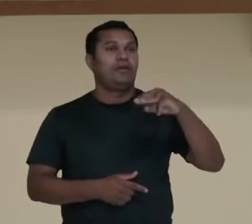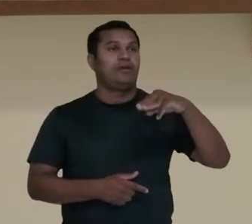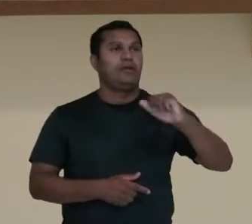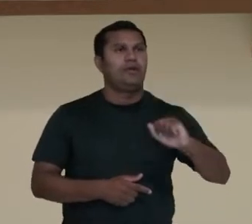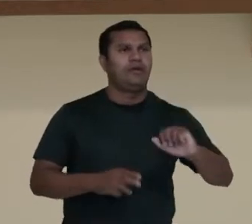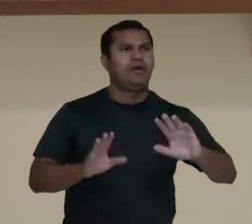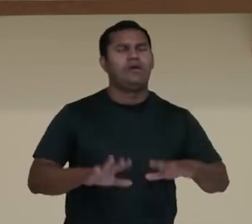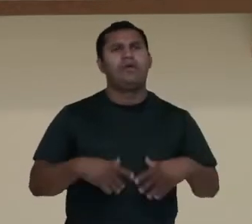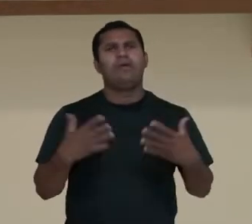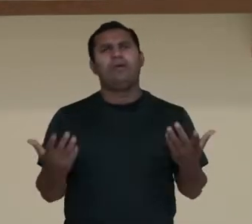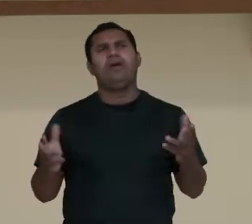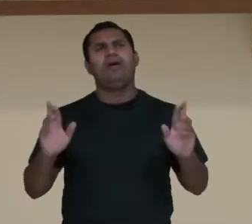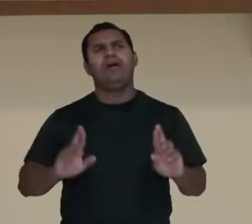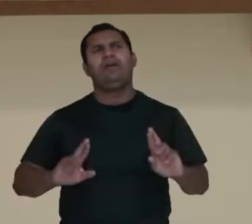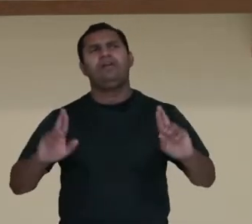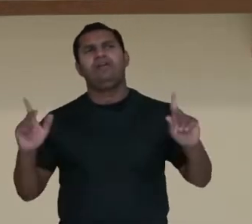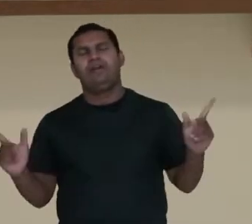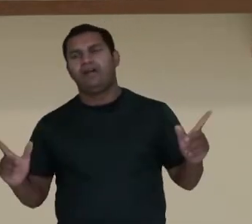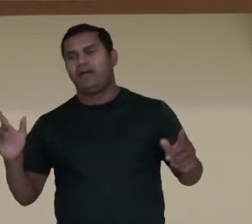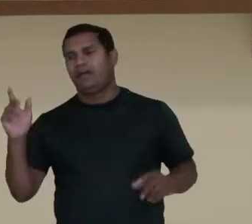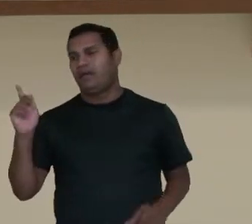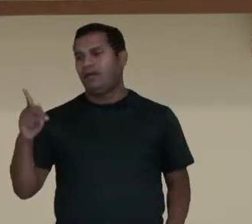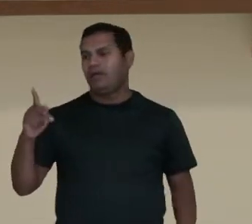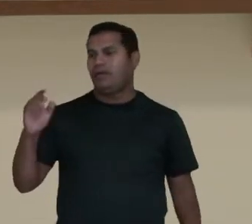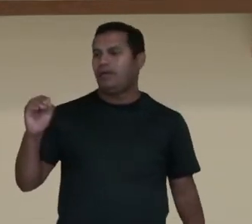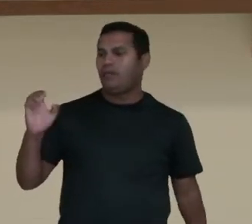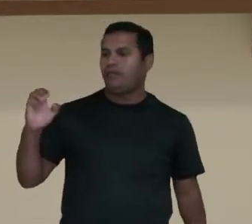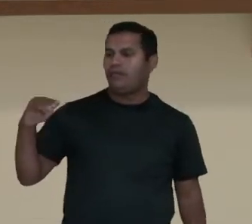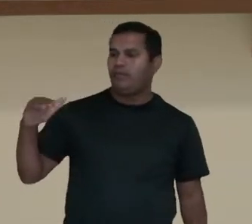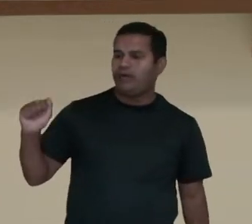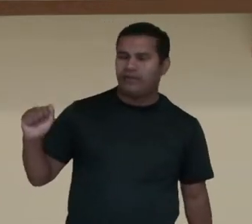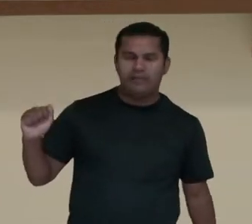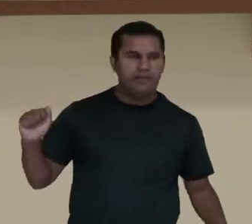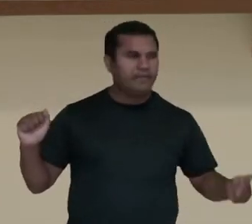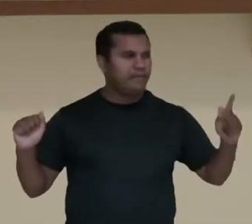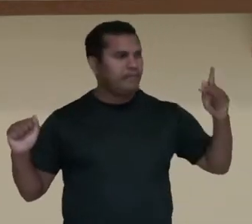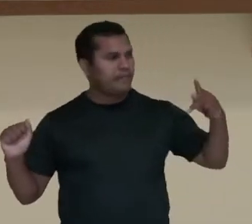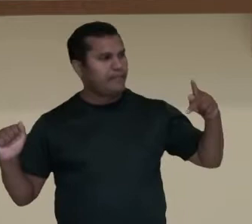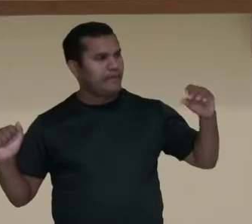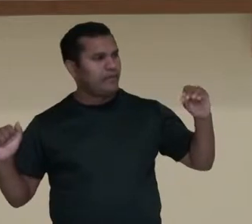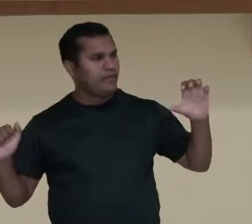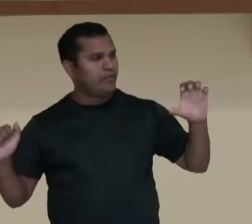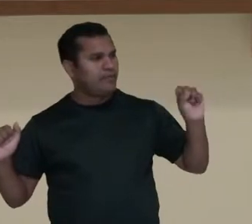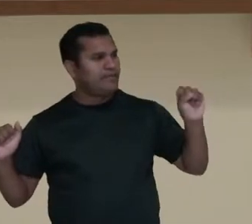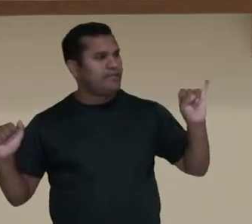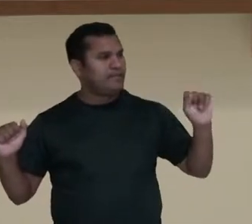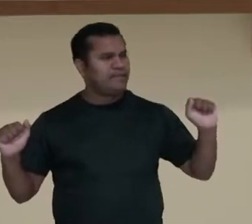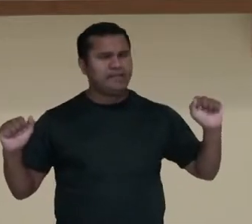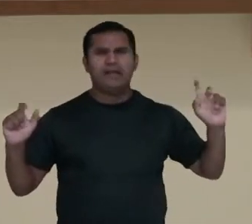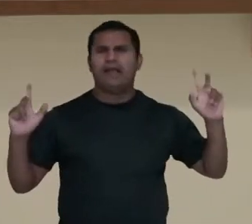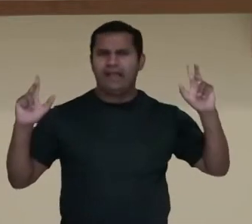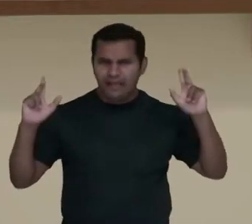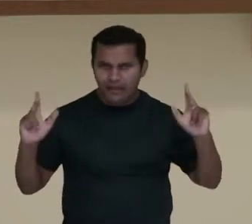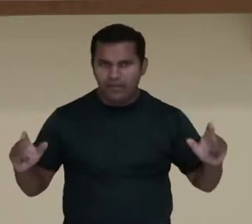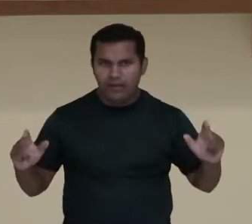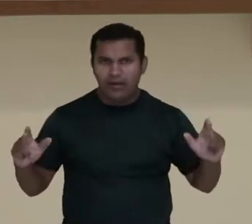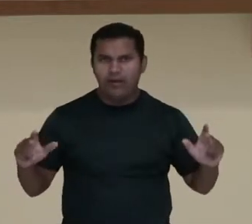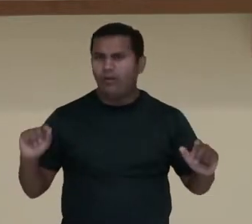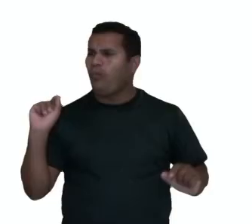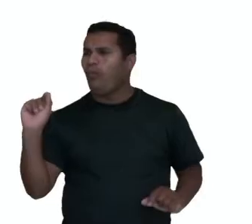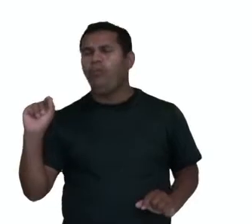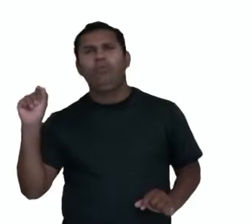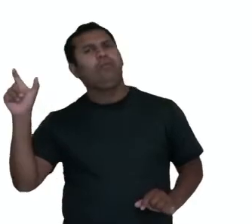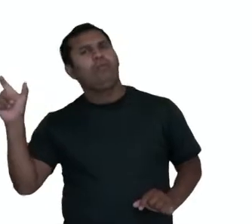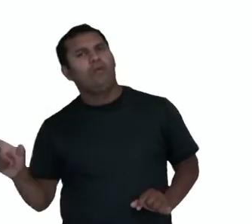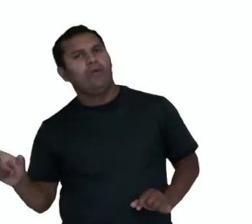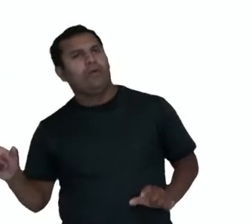Diferenciação entre poesia e poema. Poesia e poema significam a mesma coisa? O que é poema e o que é poesia?